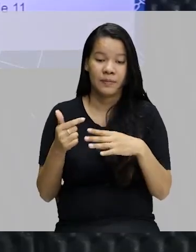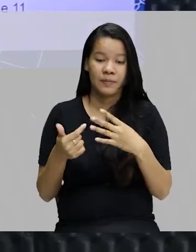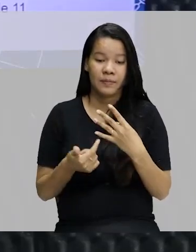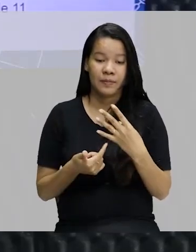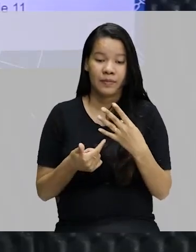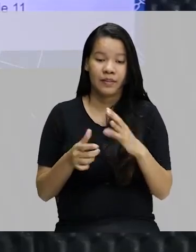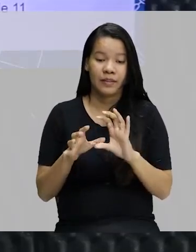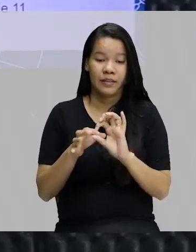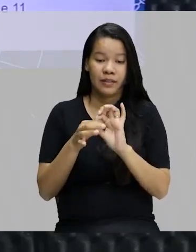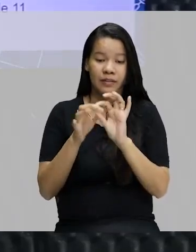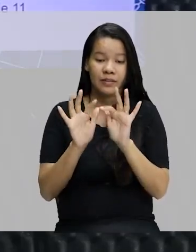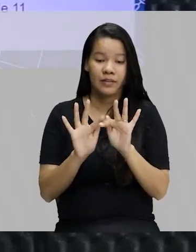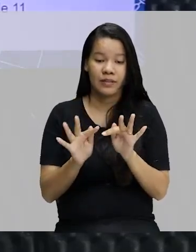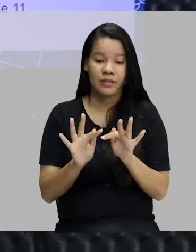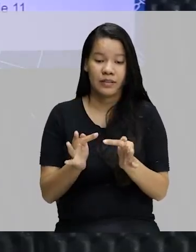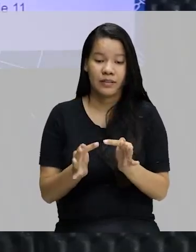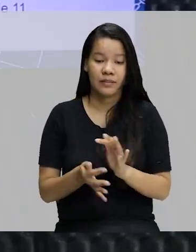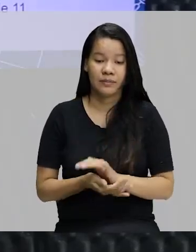ligações simples.